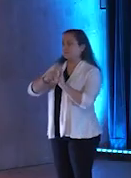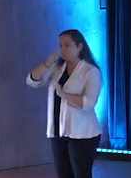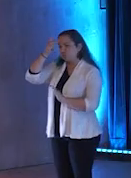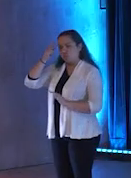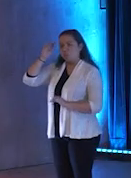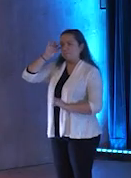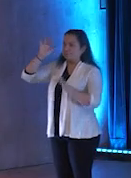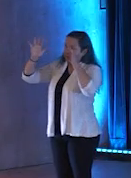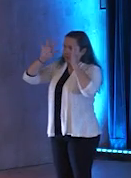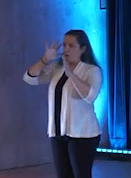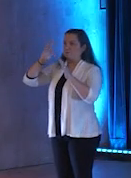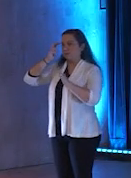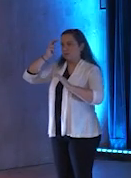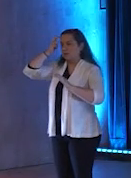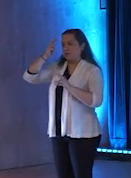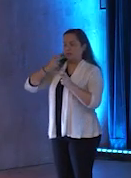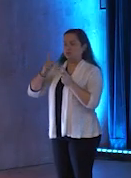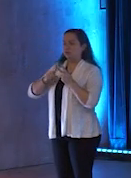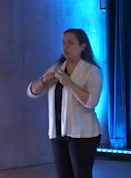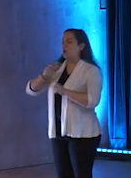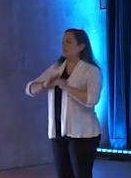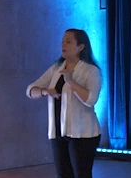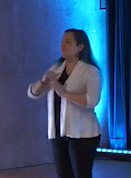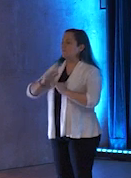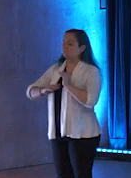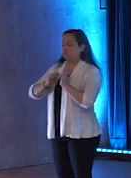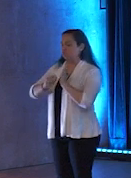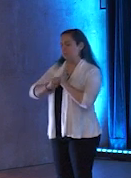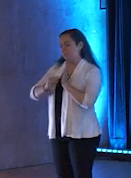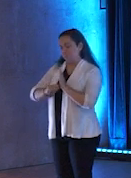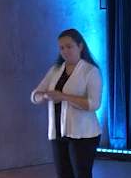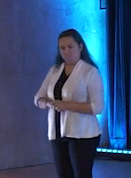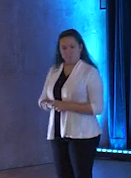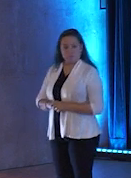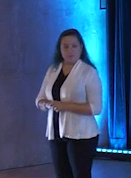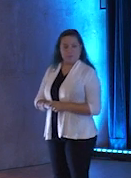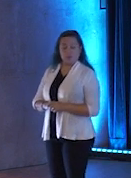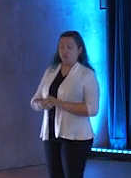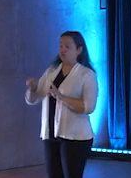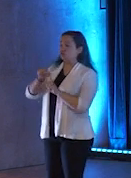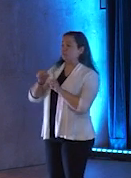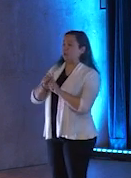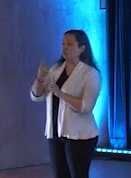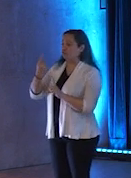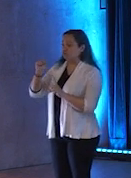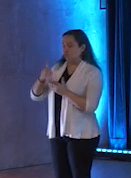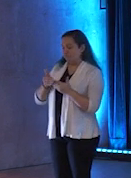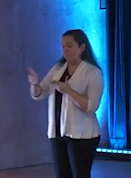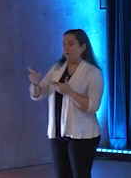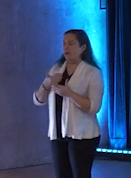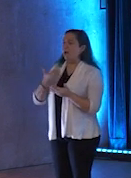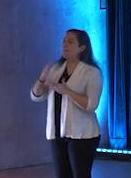intelectual, e a segunda, a atividade mecânica de um escriba. A partir do século XVIII,